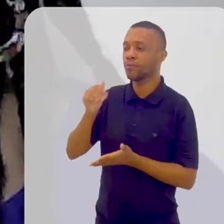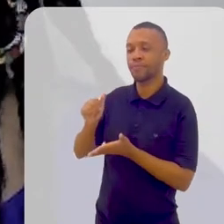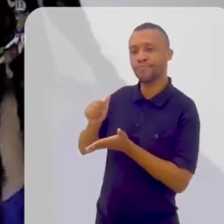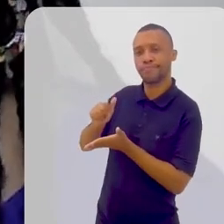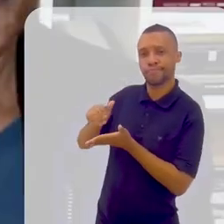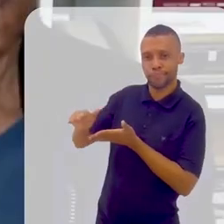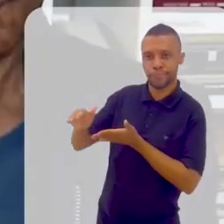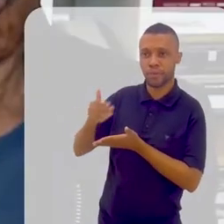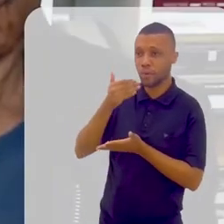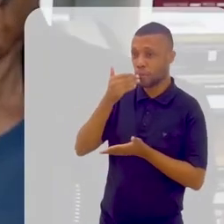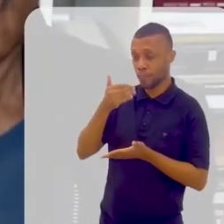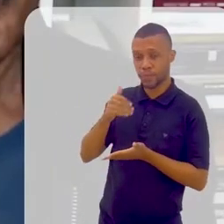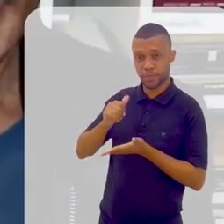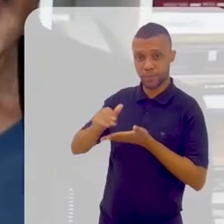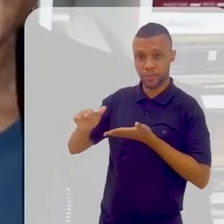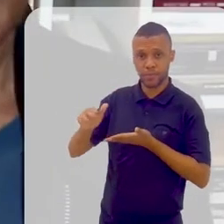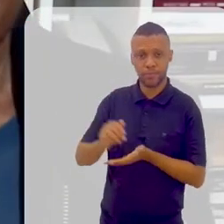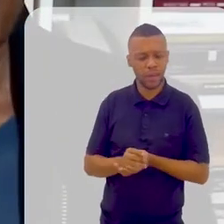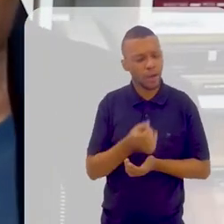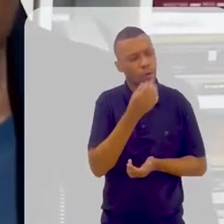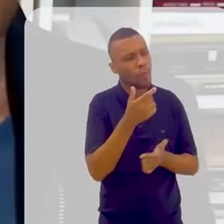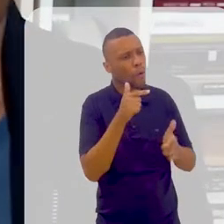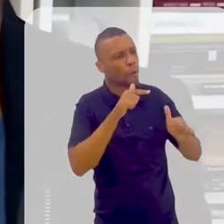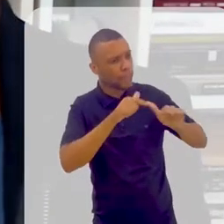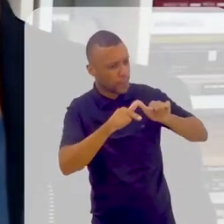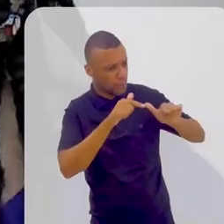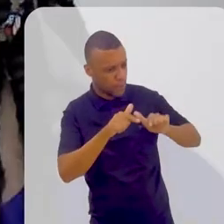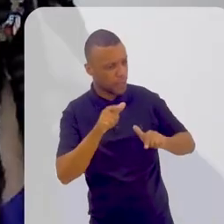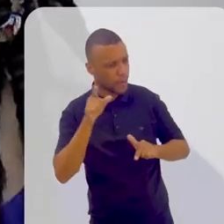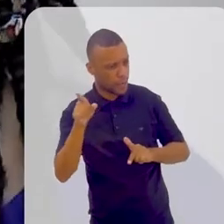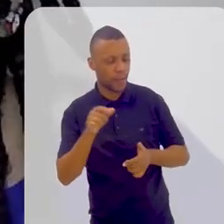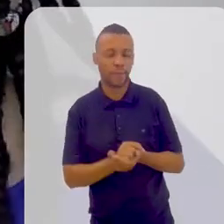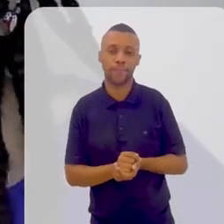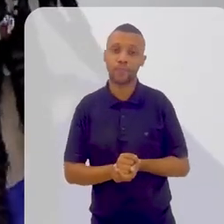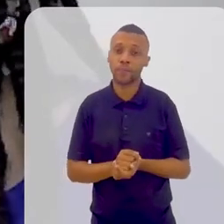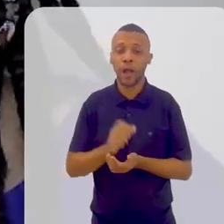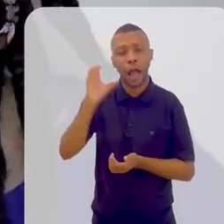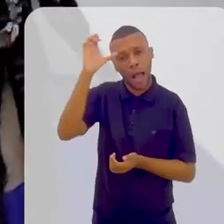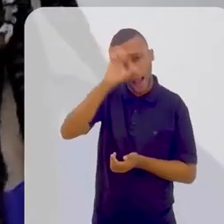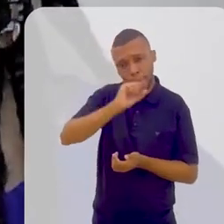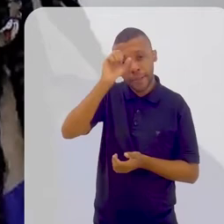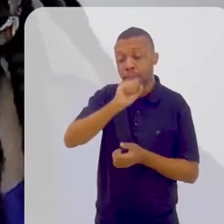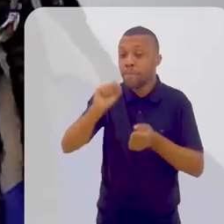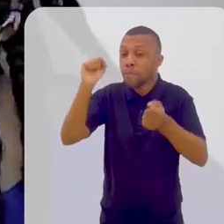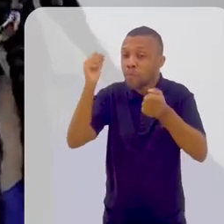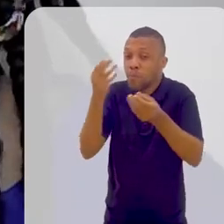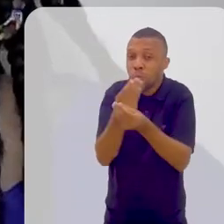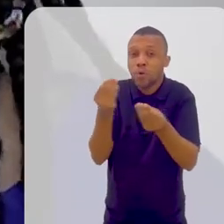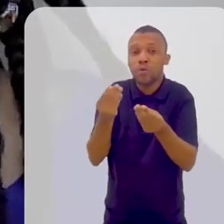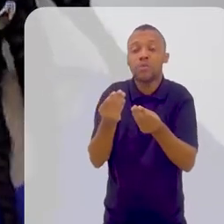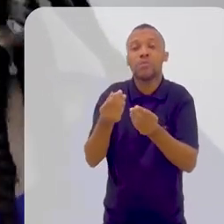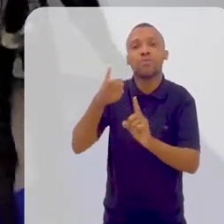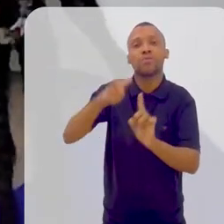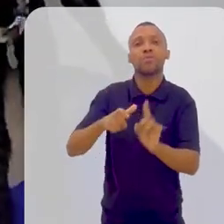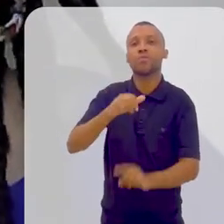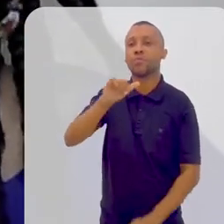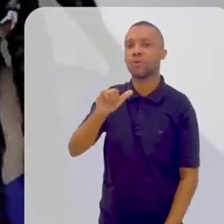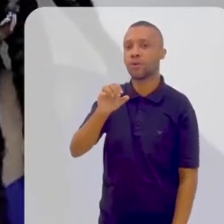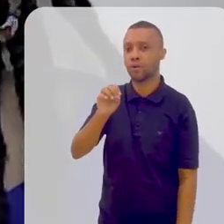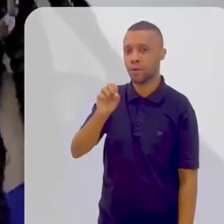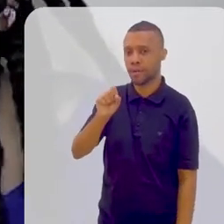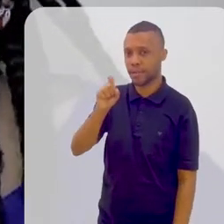pedi demissão. Perdão, só um parênteses. Foi bom trabalhar com o Zé. Eu aprendi muito com o Wilker.